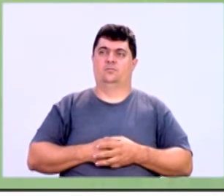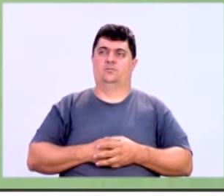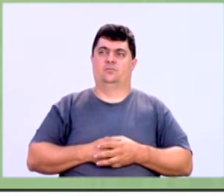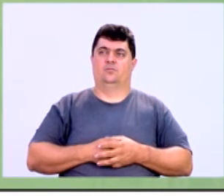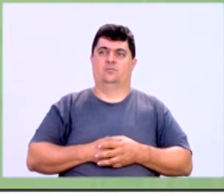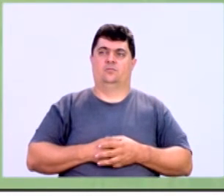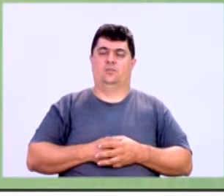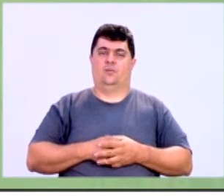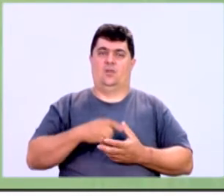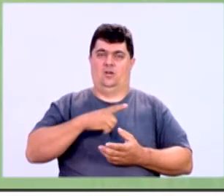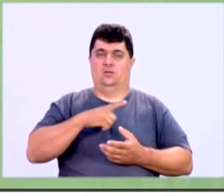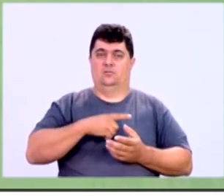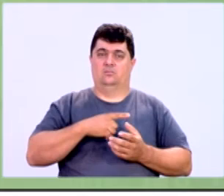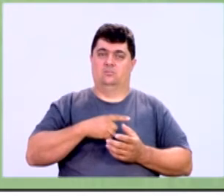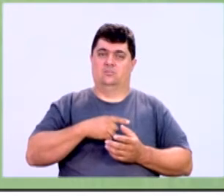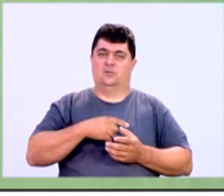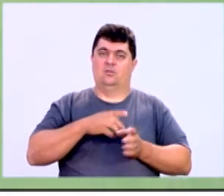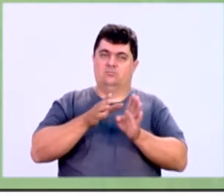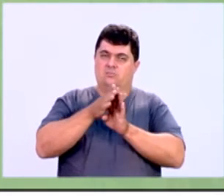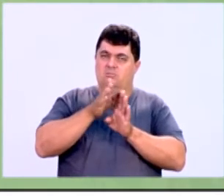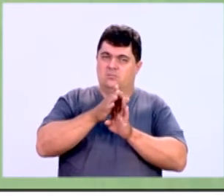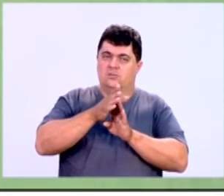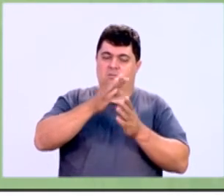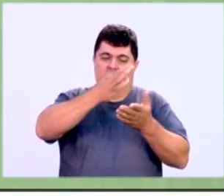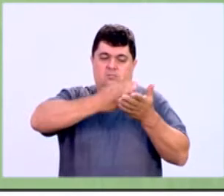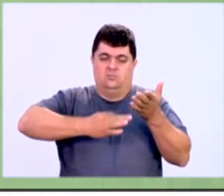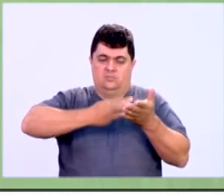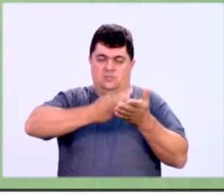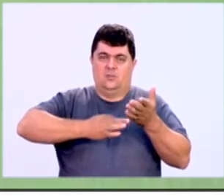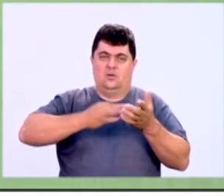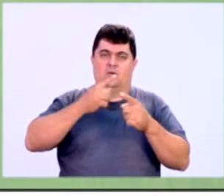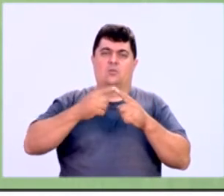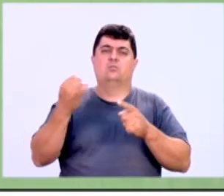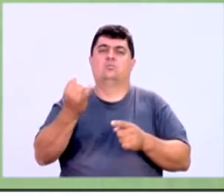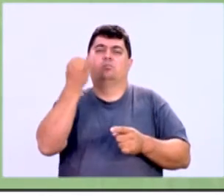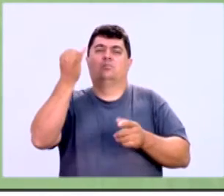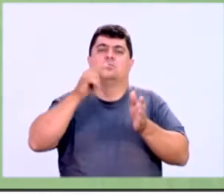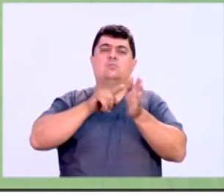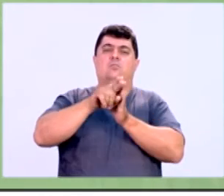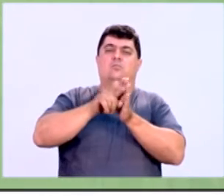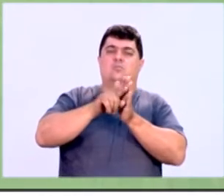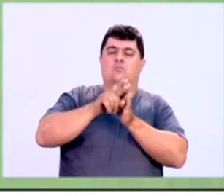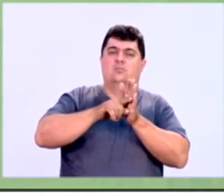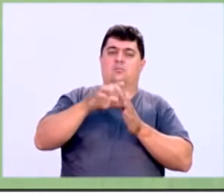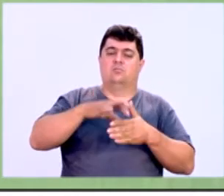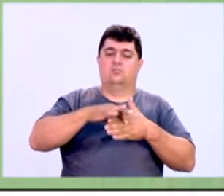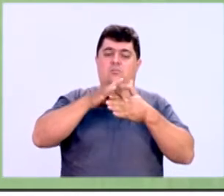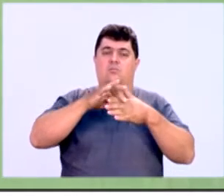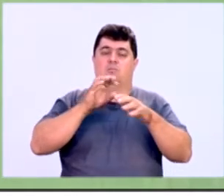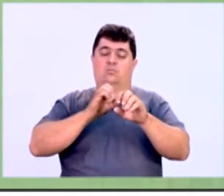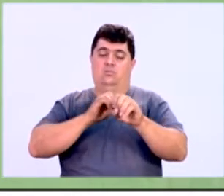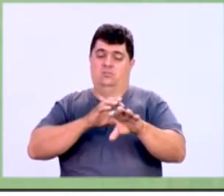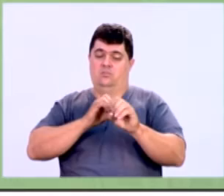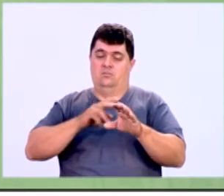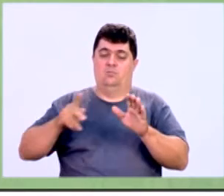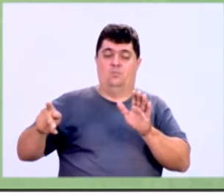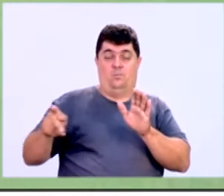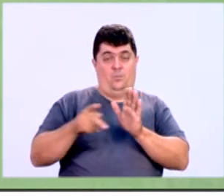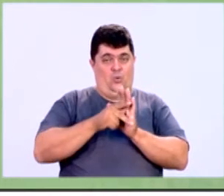Nós sugerimos a vocês que leiam o texto A Importância da Pesquisa como um Princípio Educativo,